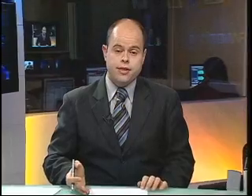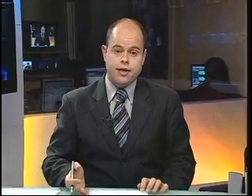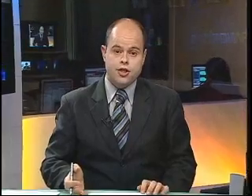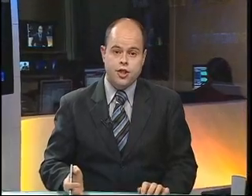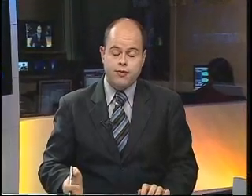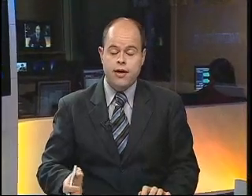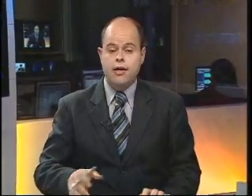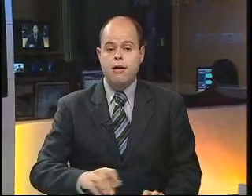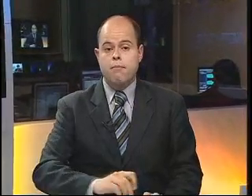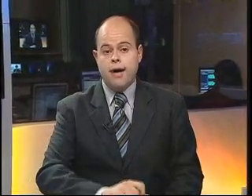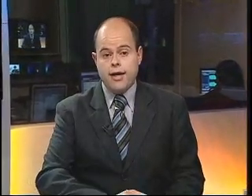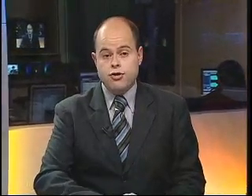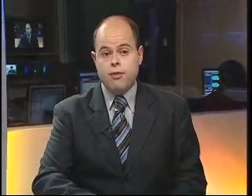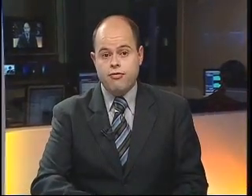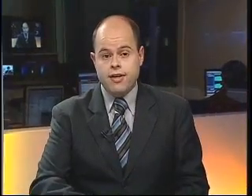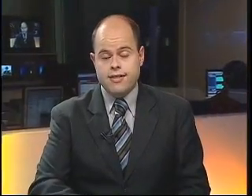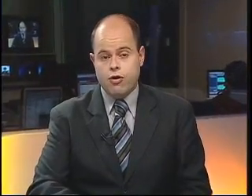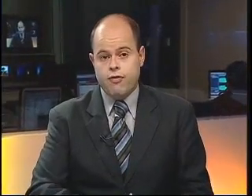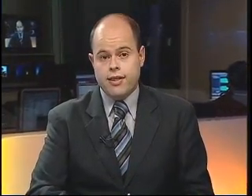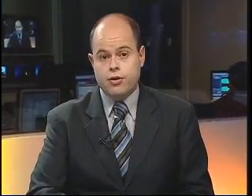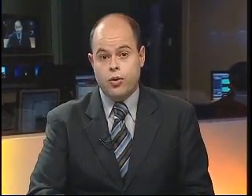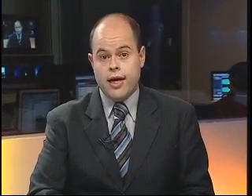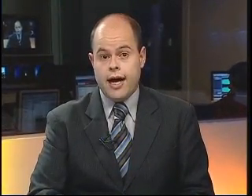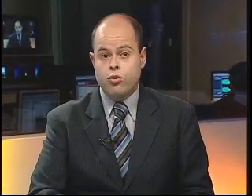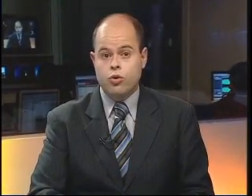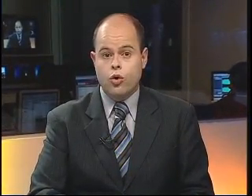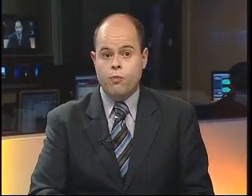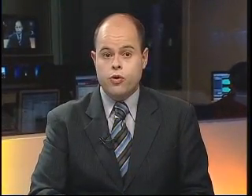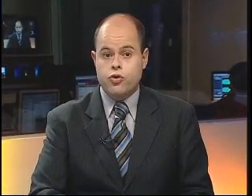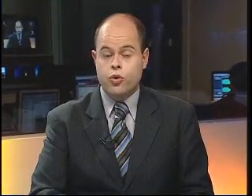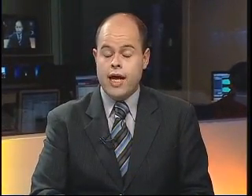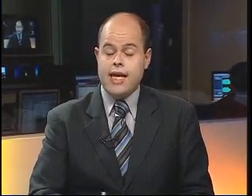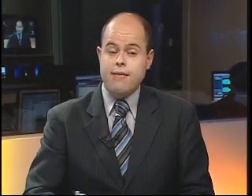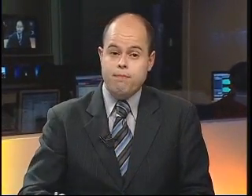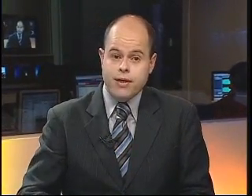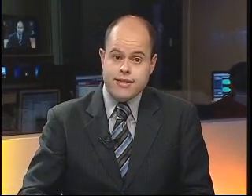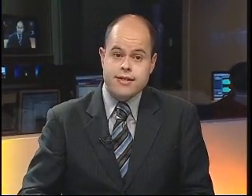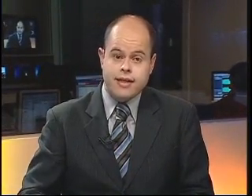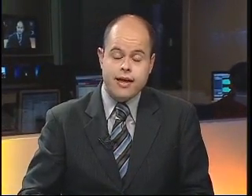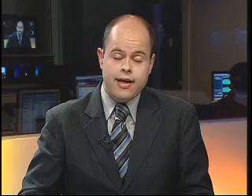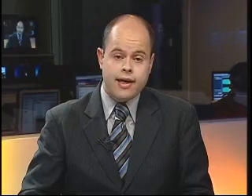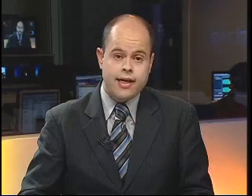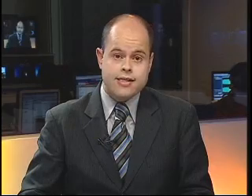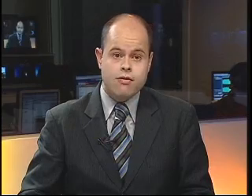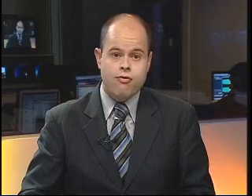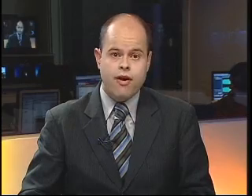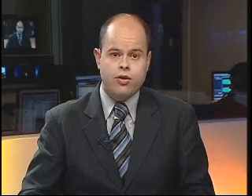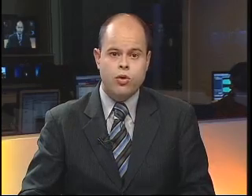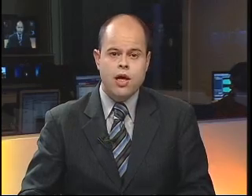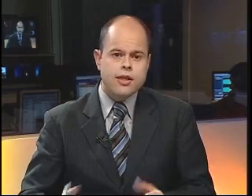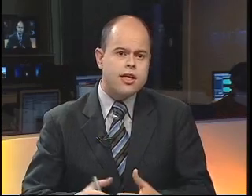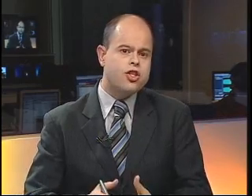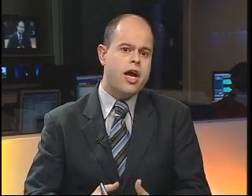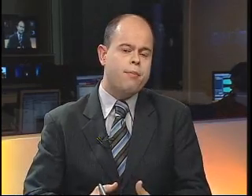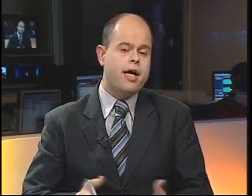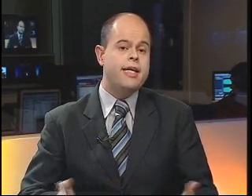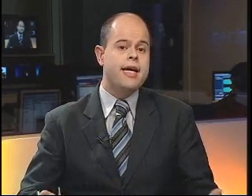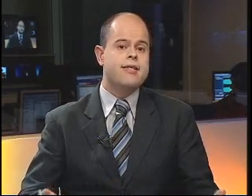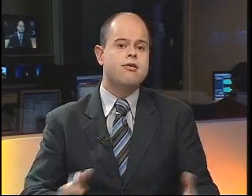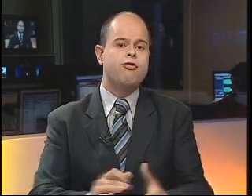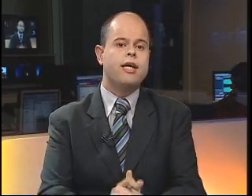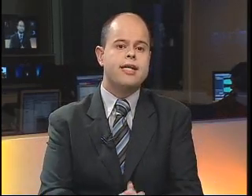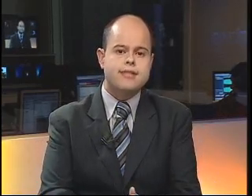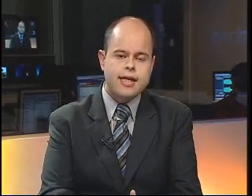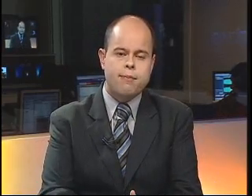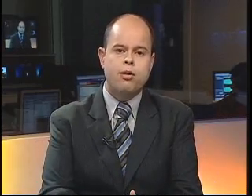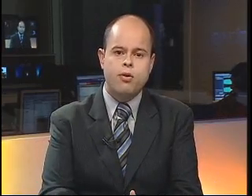improbidade administrativa. Mais uma vez, a governadora adotou postura implícita em relação ao fato. Desde a época em